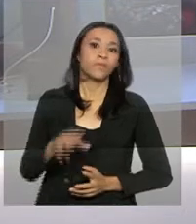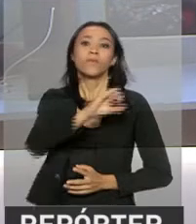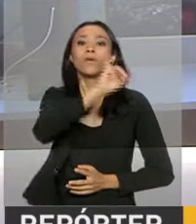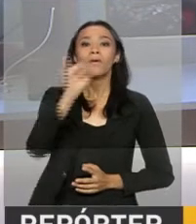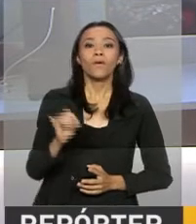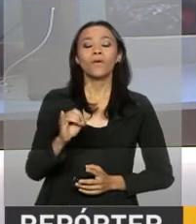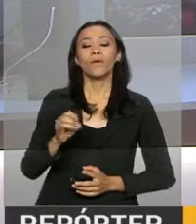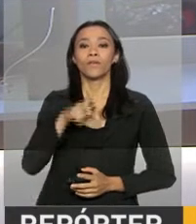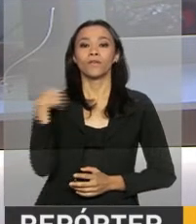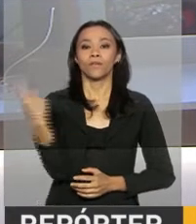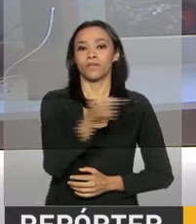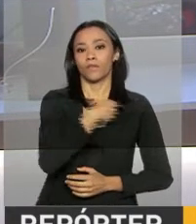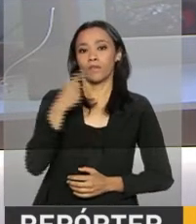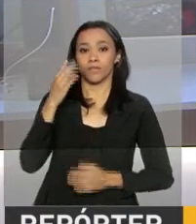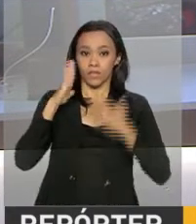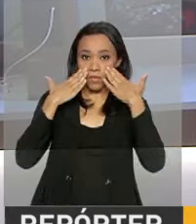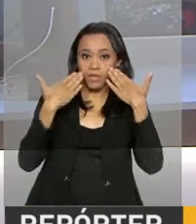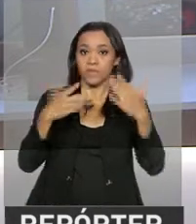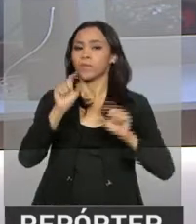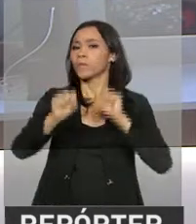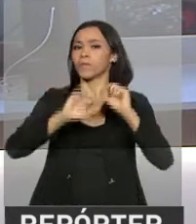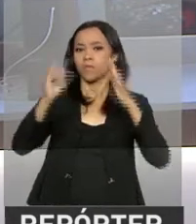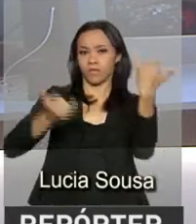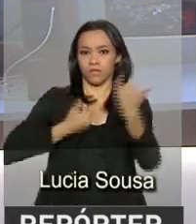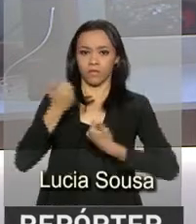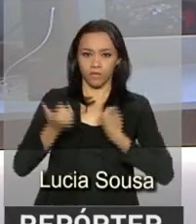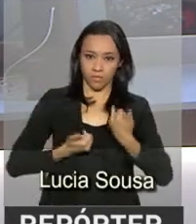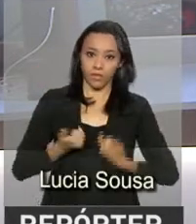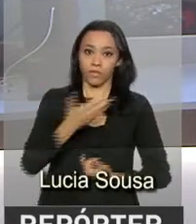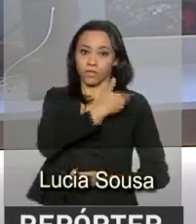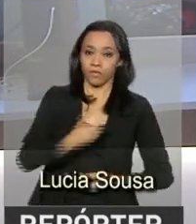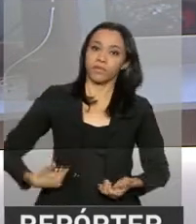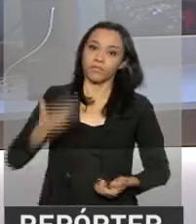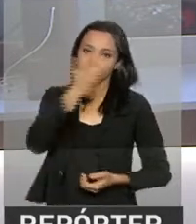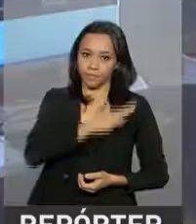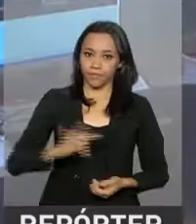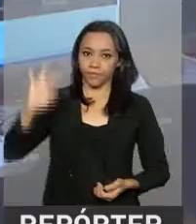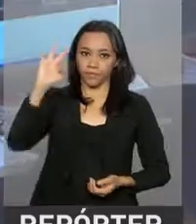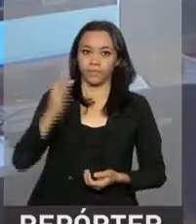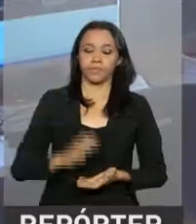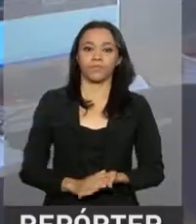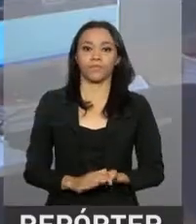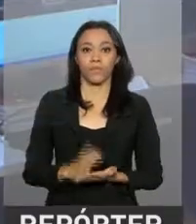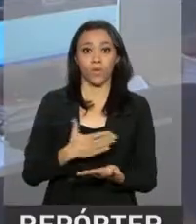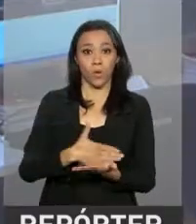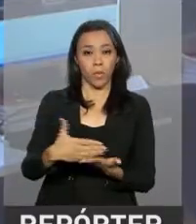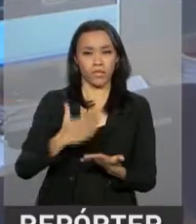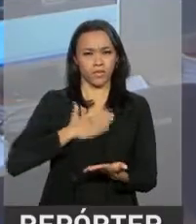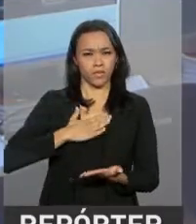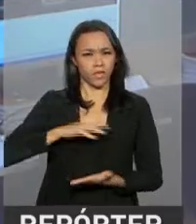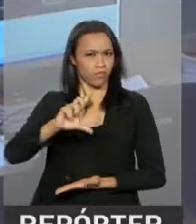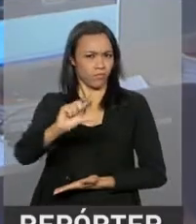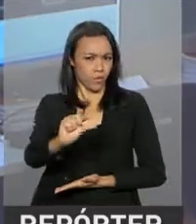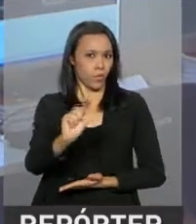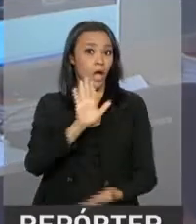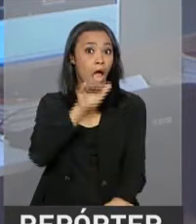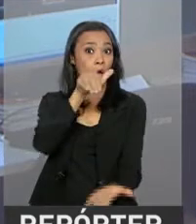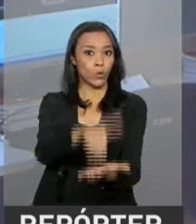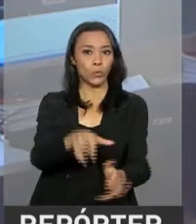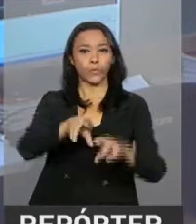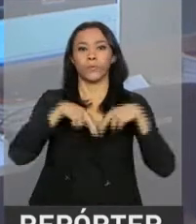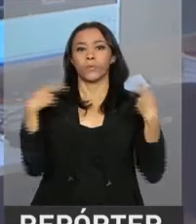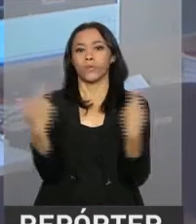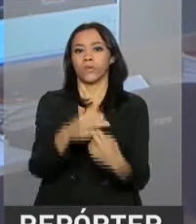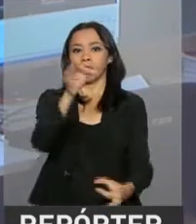o Olá estamos de volta com o repórter NBR e as notícias do governo federal começa daqui a pouco a última